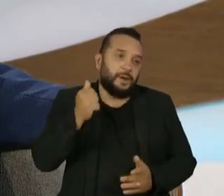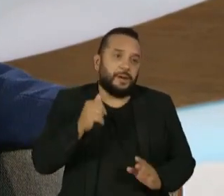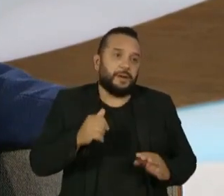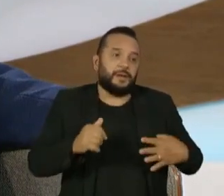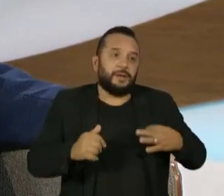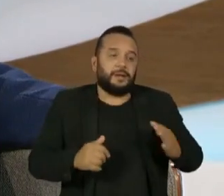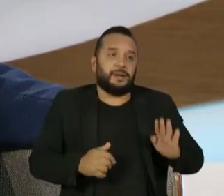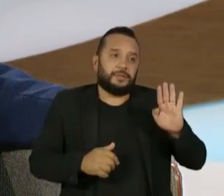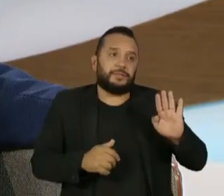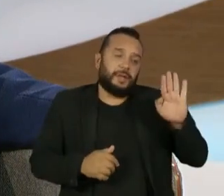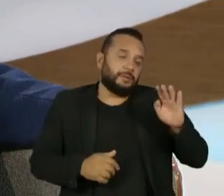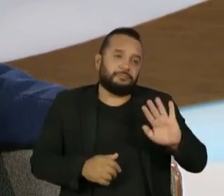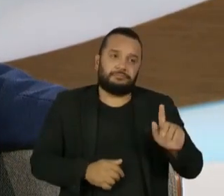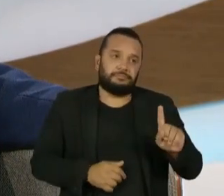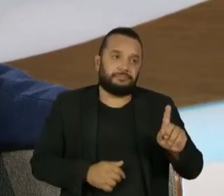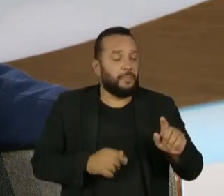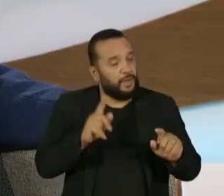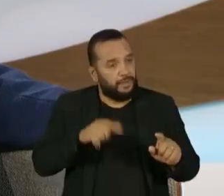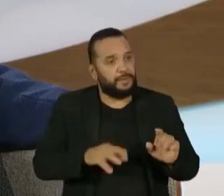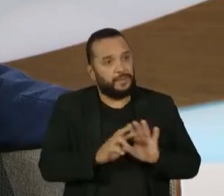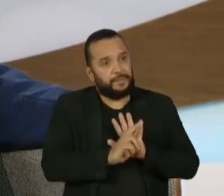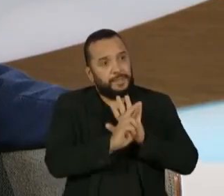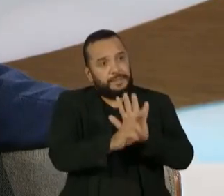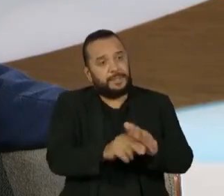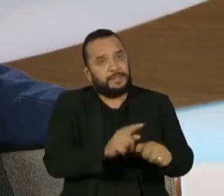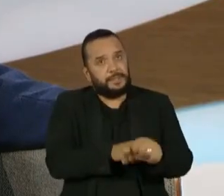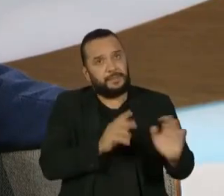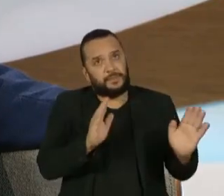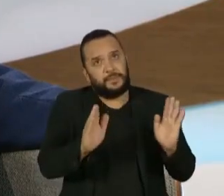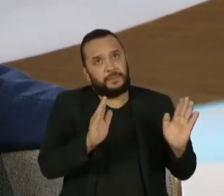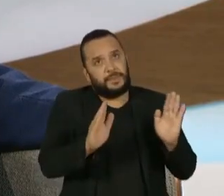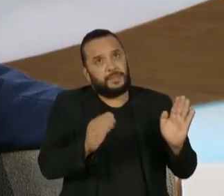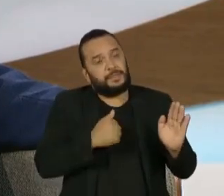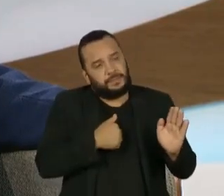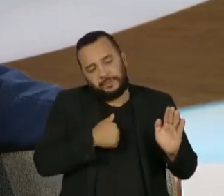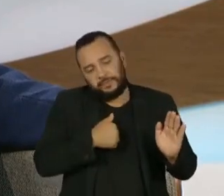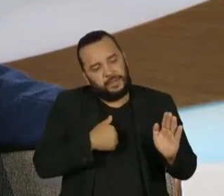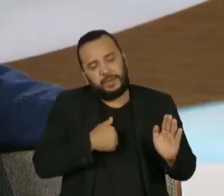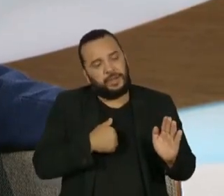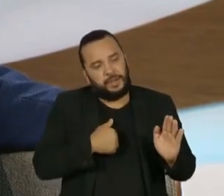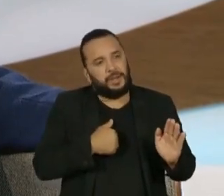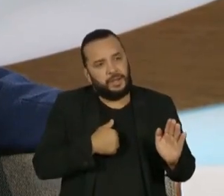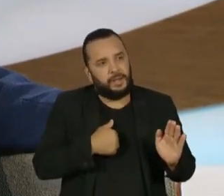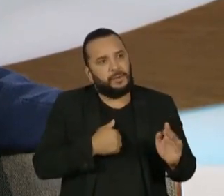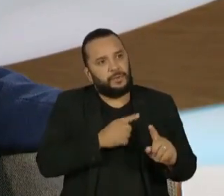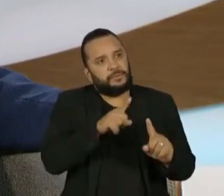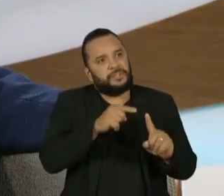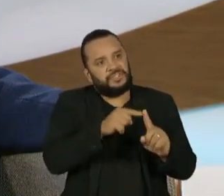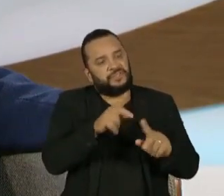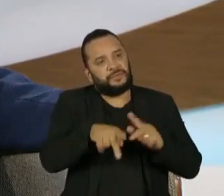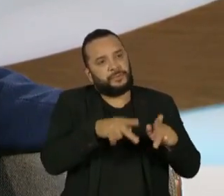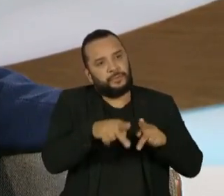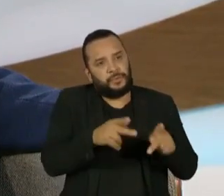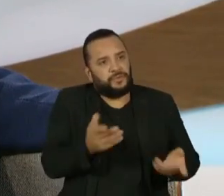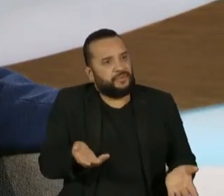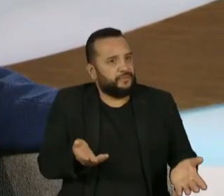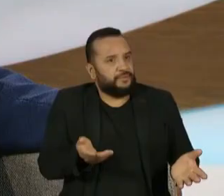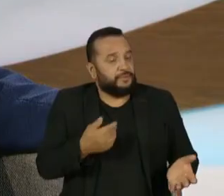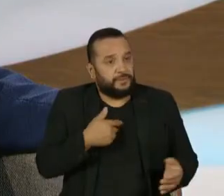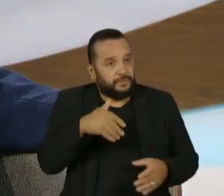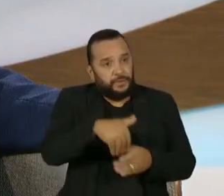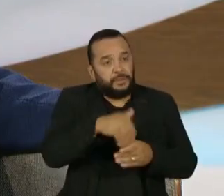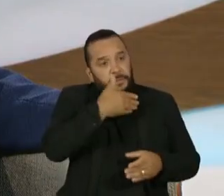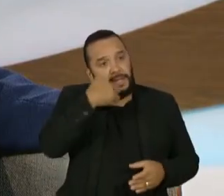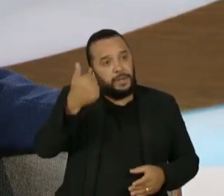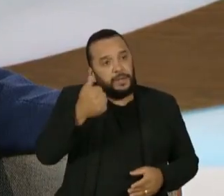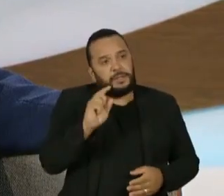aquele que eventualmente representa naquela oportunidade um contraponto. Às vezes você não vota, né, pelo melhor, você